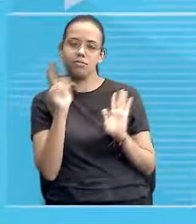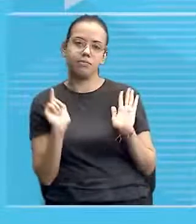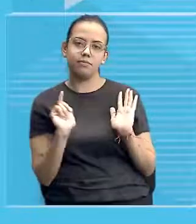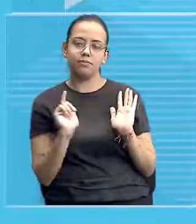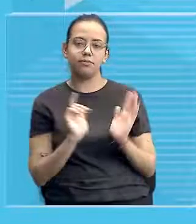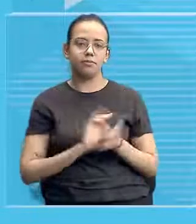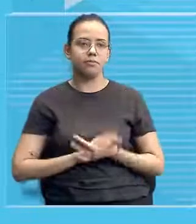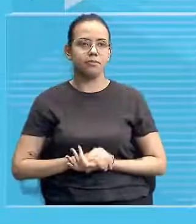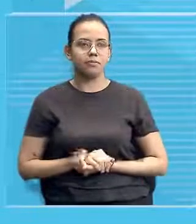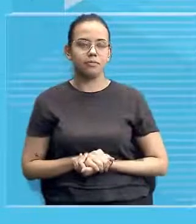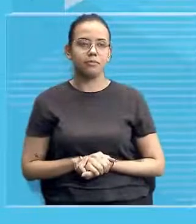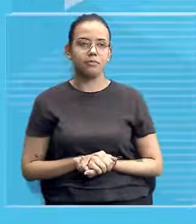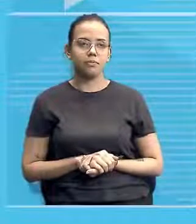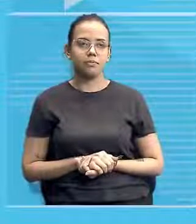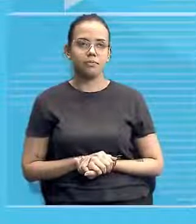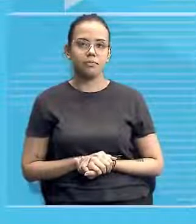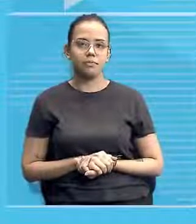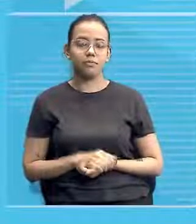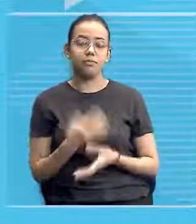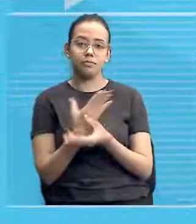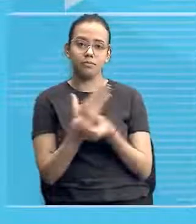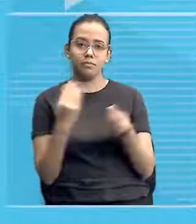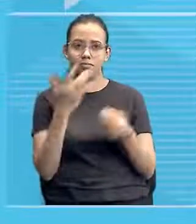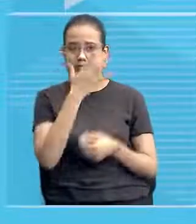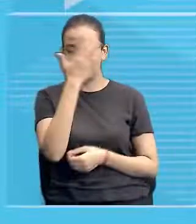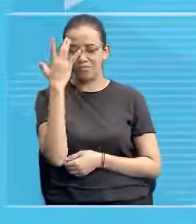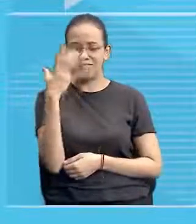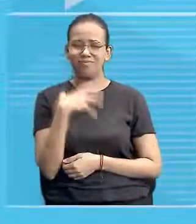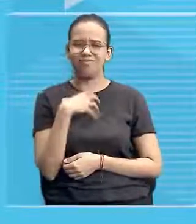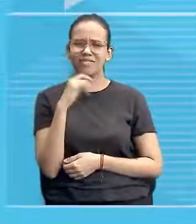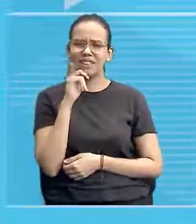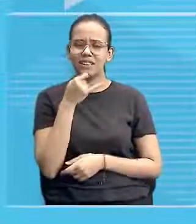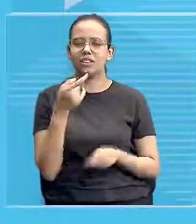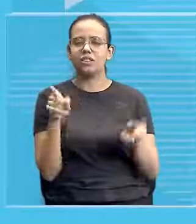E muita gente vive infeliz, se mata